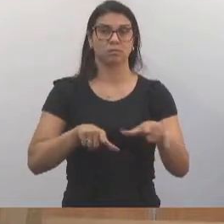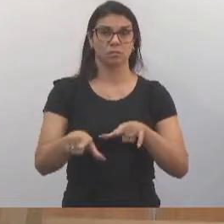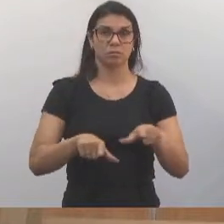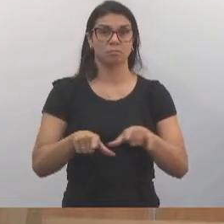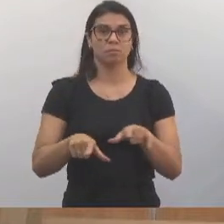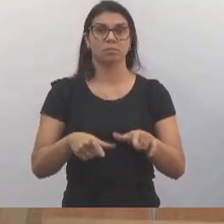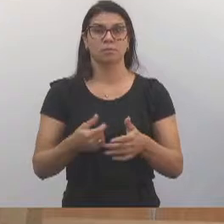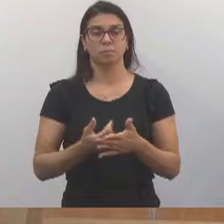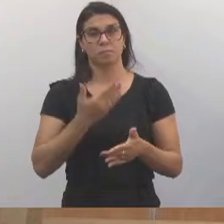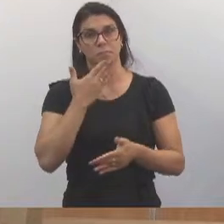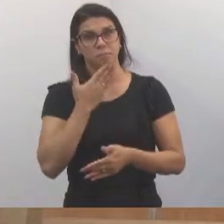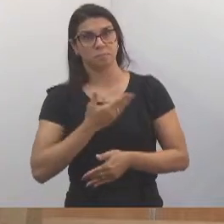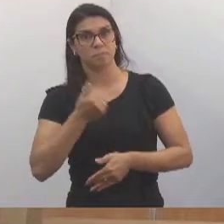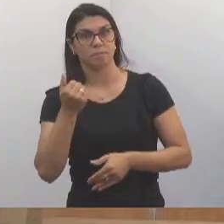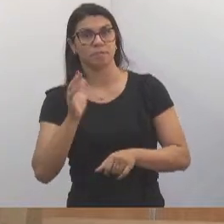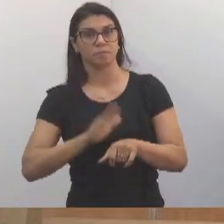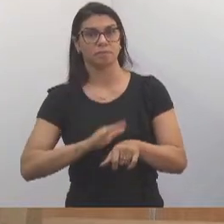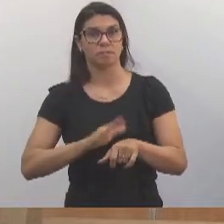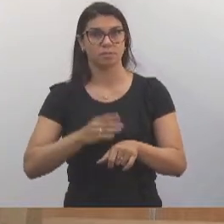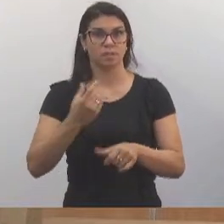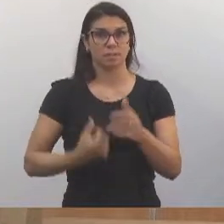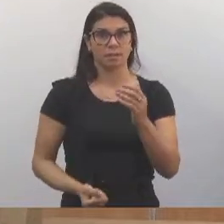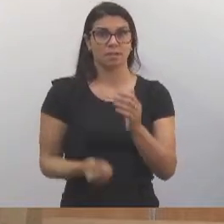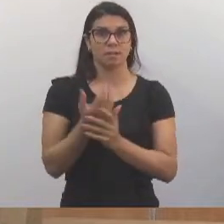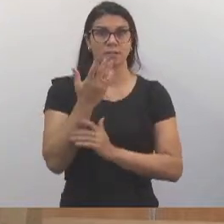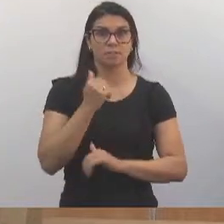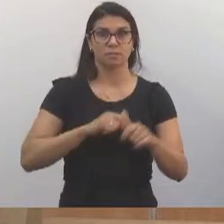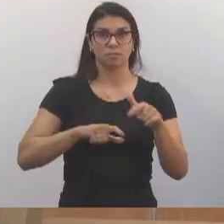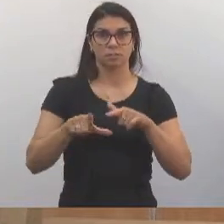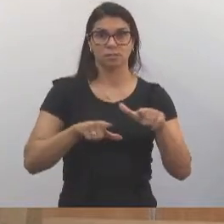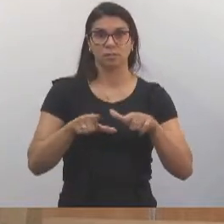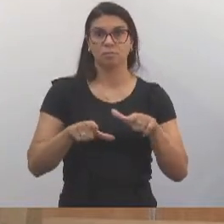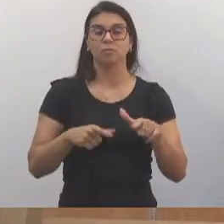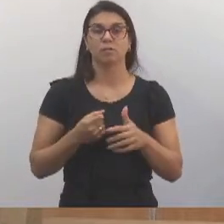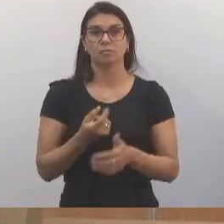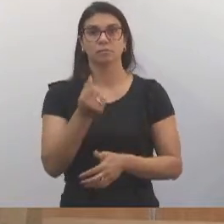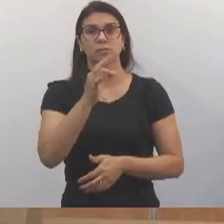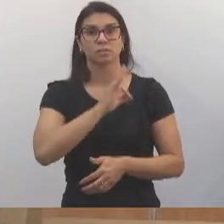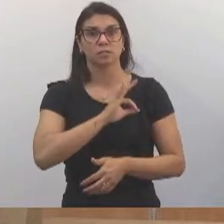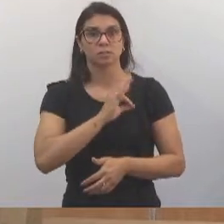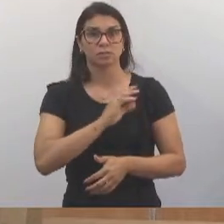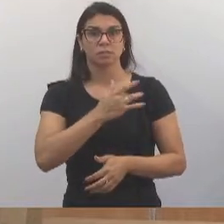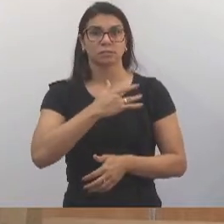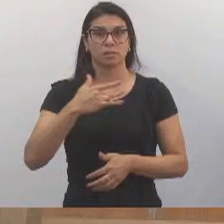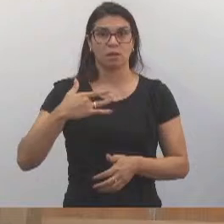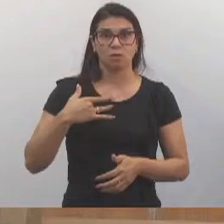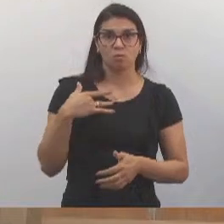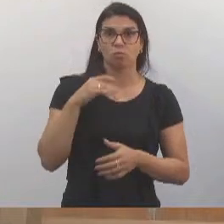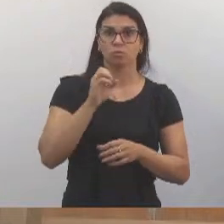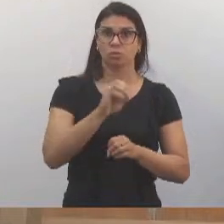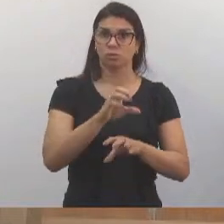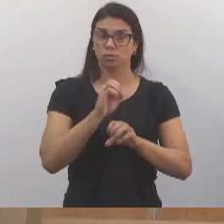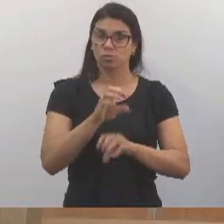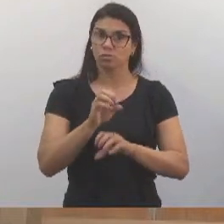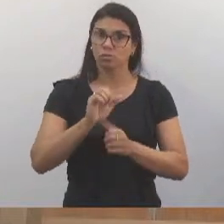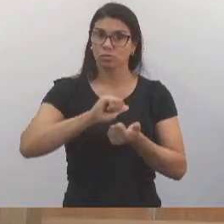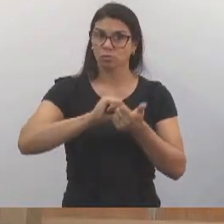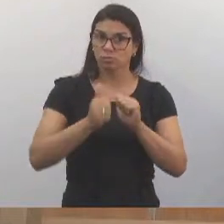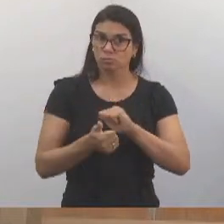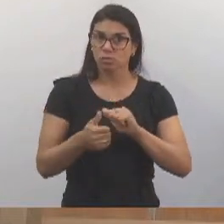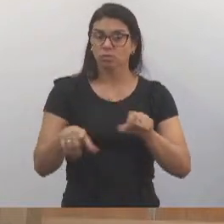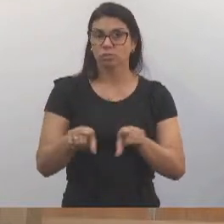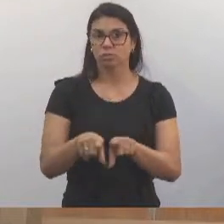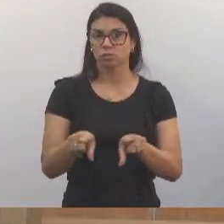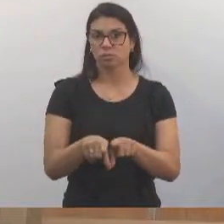fazer com que a gente gere emprego, renda, que a gente tenha melhores condições de saúde, que a gente tenha melhores condições no